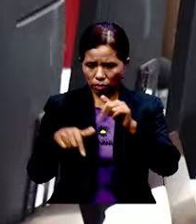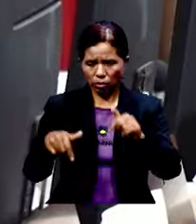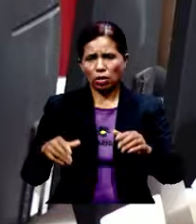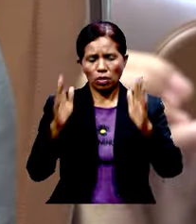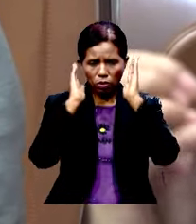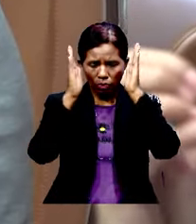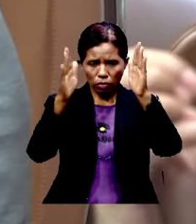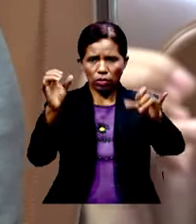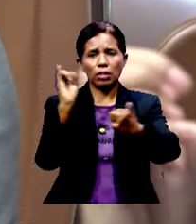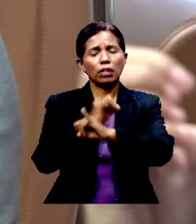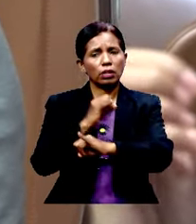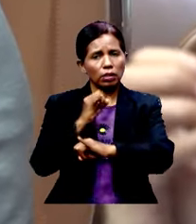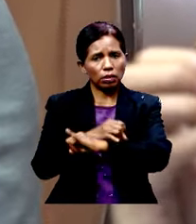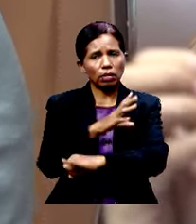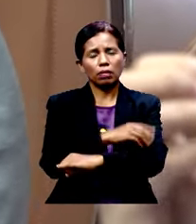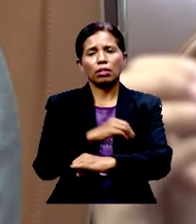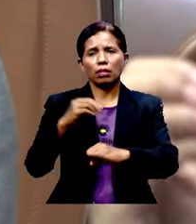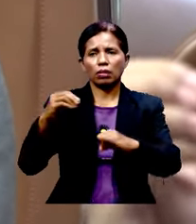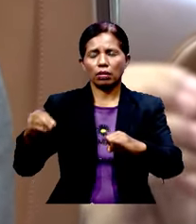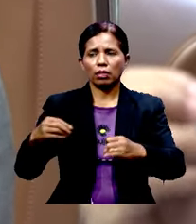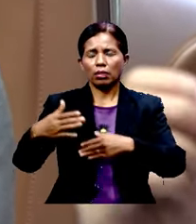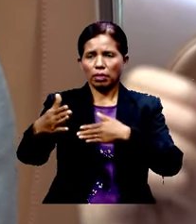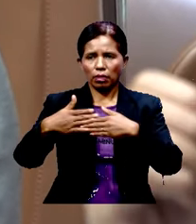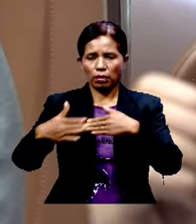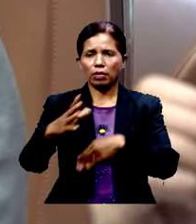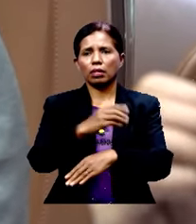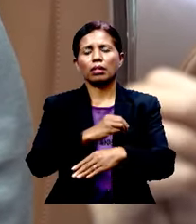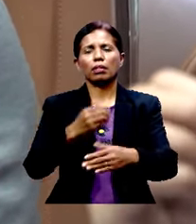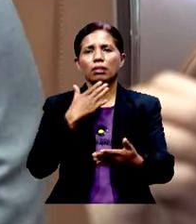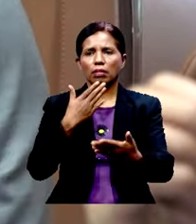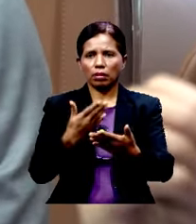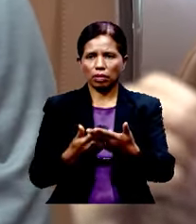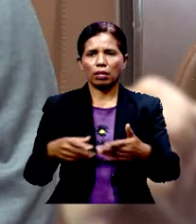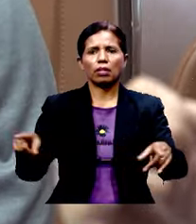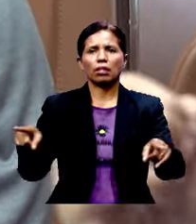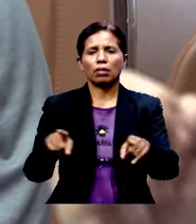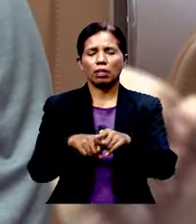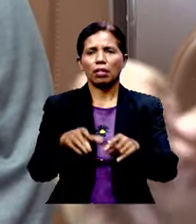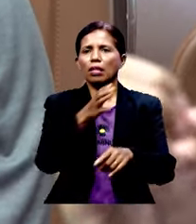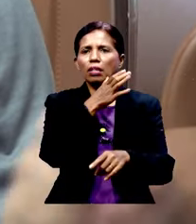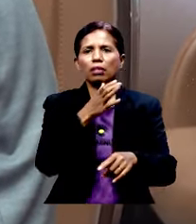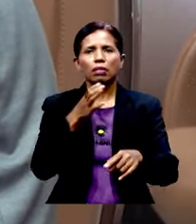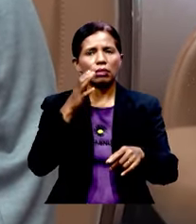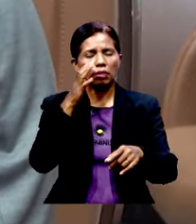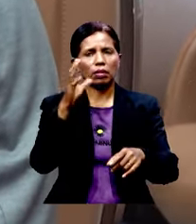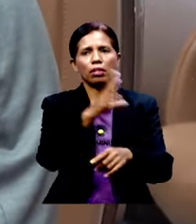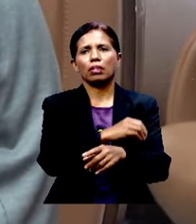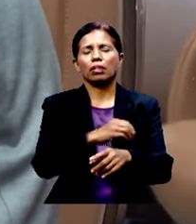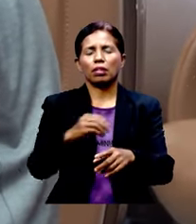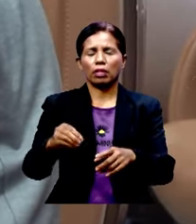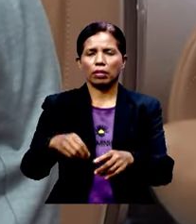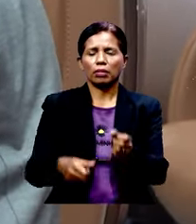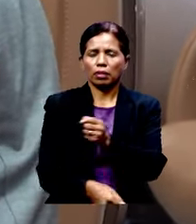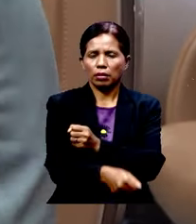ba industrialização prazo BADAC no meio setor estratégico CIRANESAN, agricultura, civicultura,